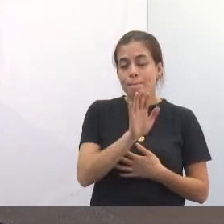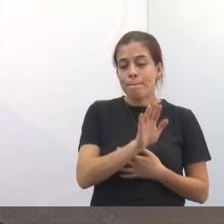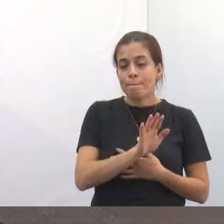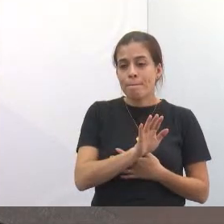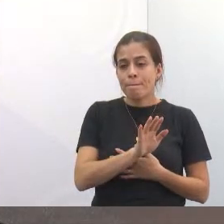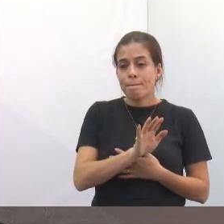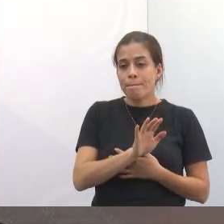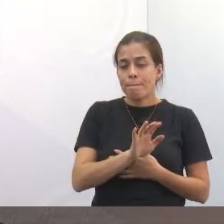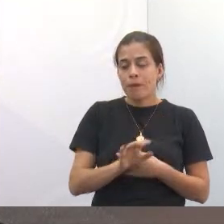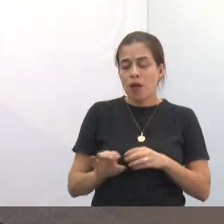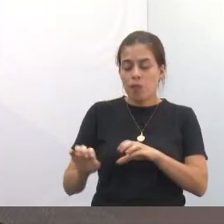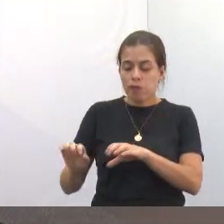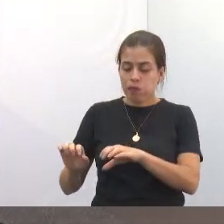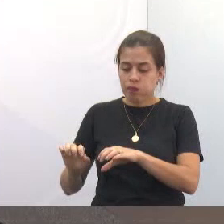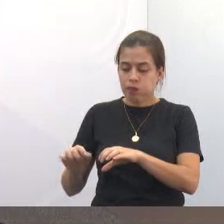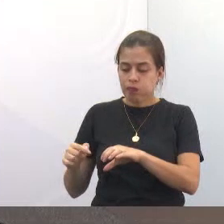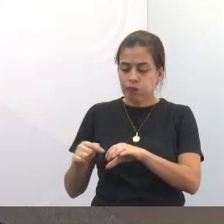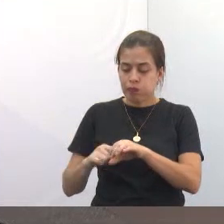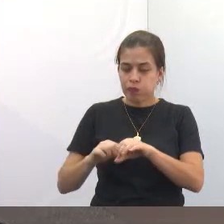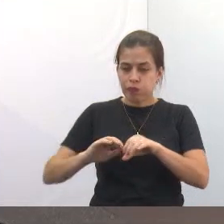a desobstrução,